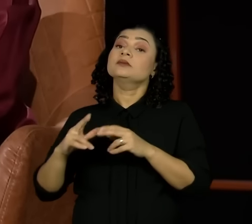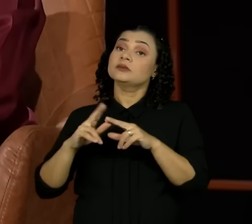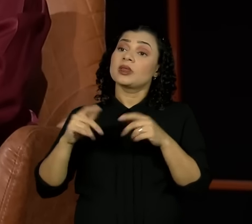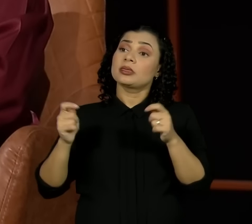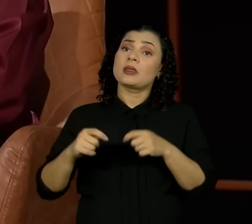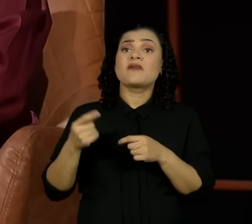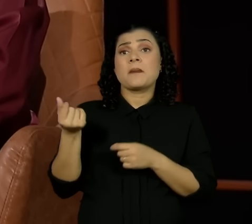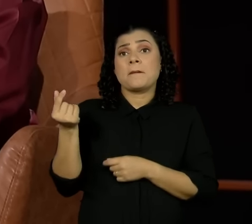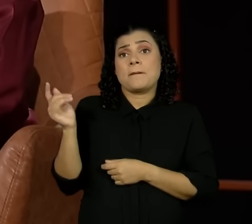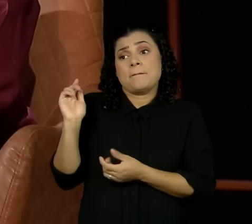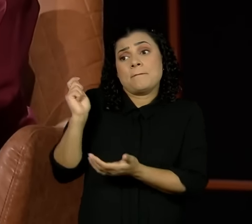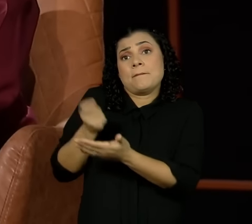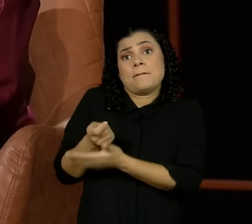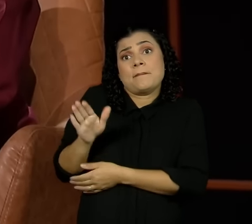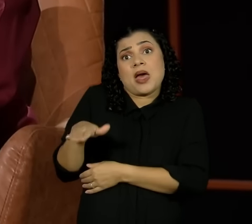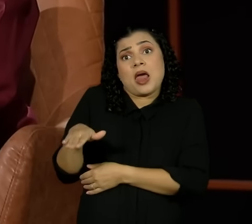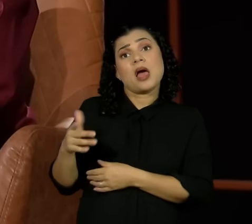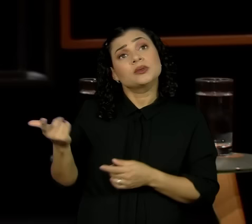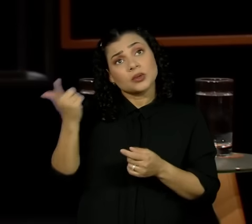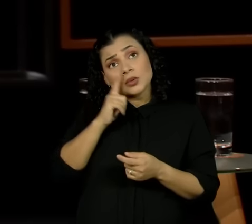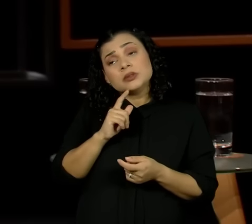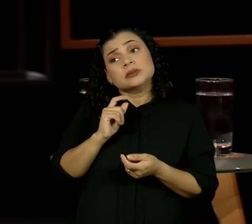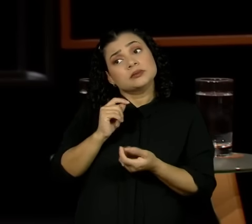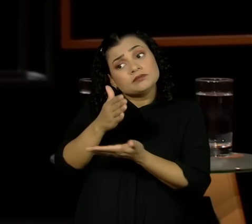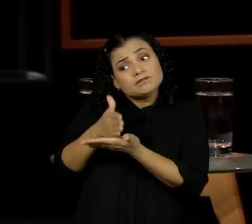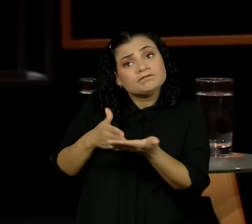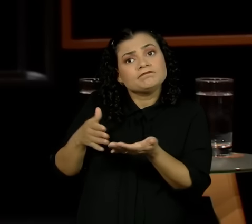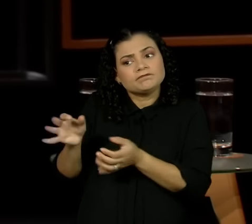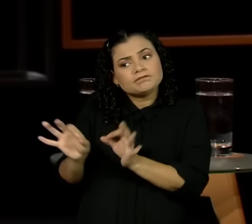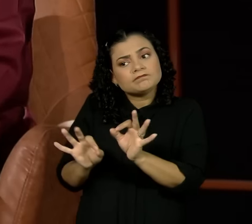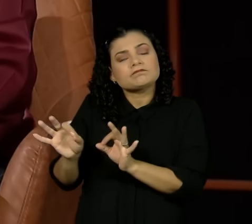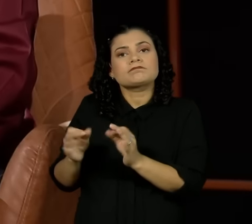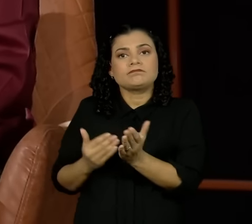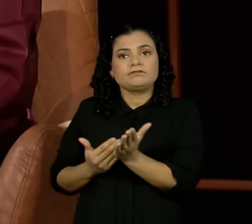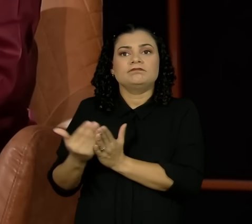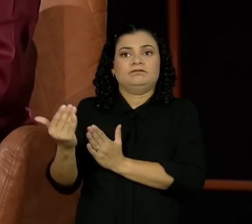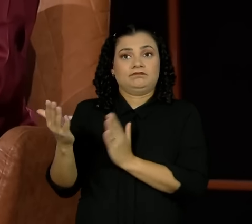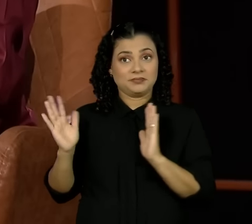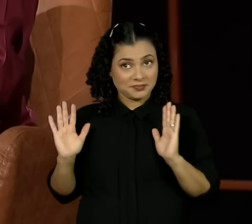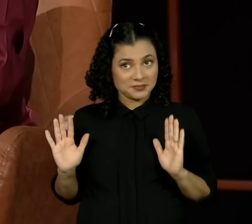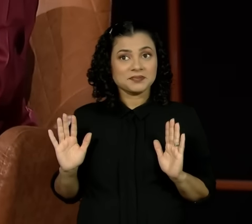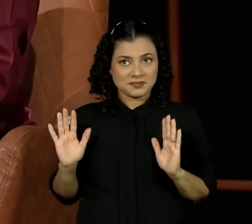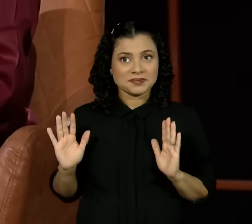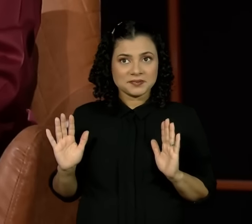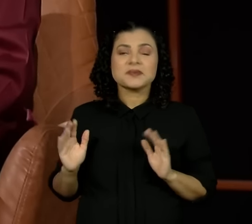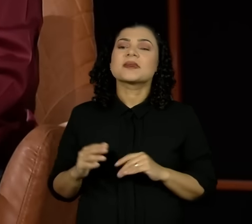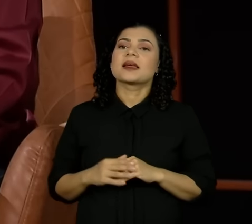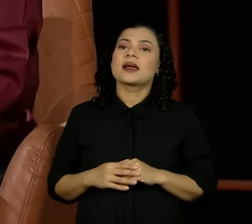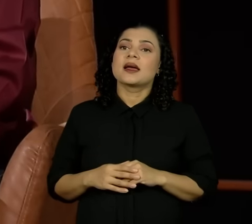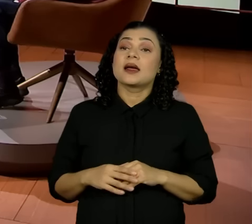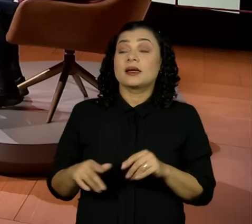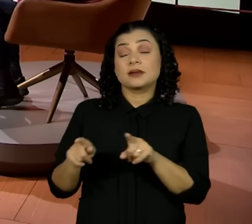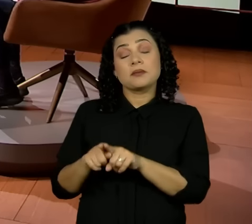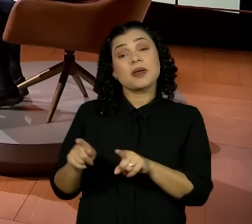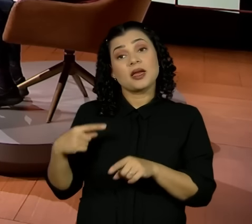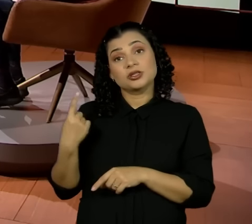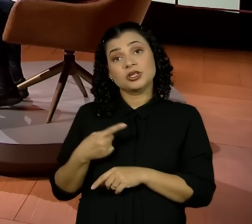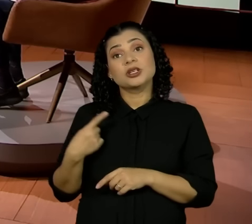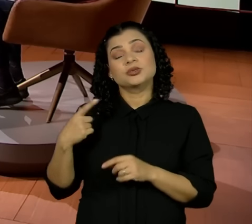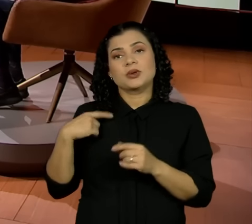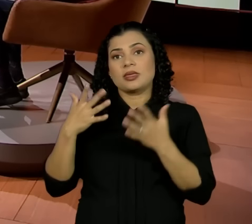era baratinho, então foi ali que você foi se ali instalou. que eu comecei, que eu me instalei e tal, virava. Mas a gente